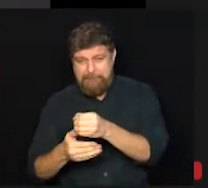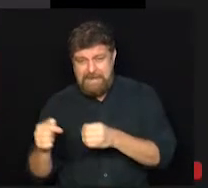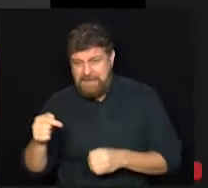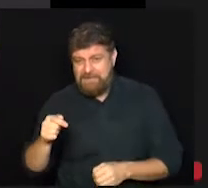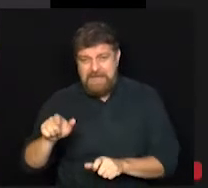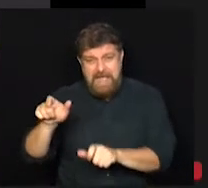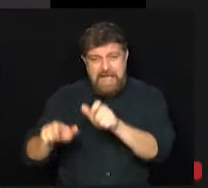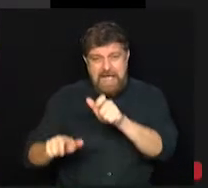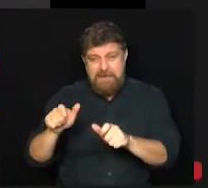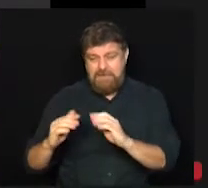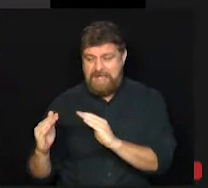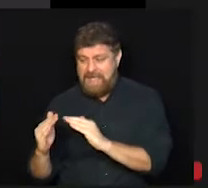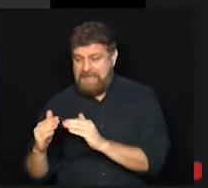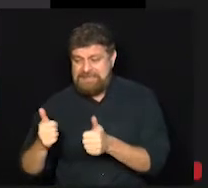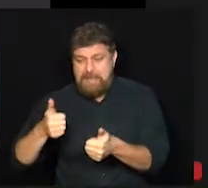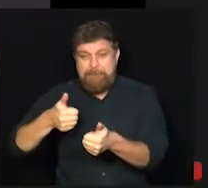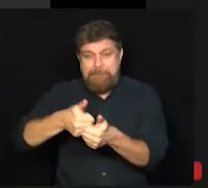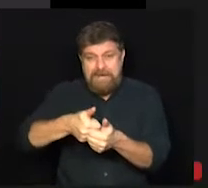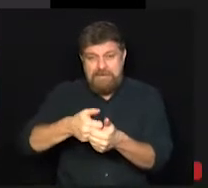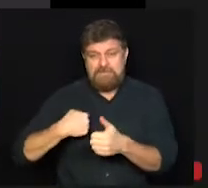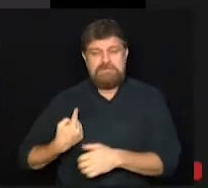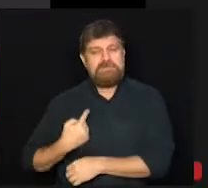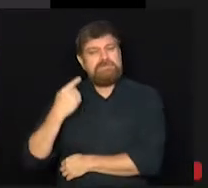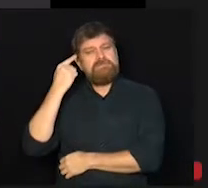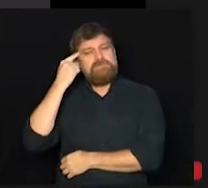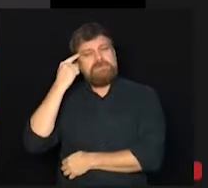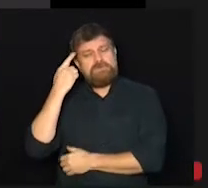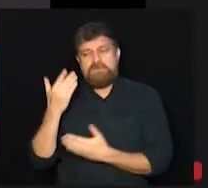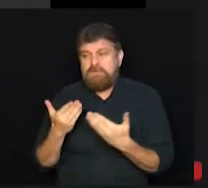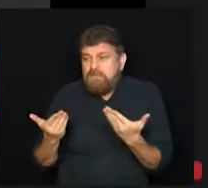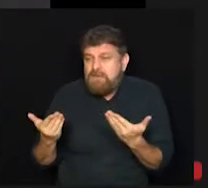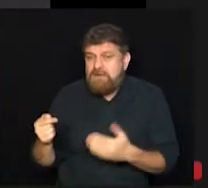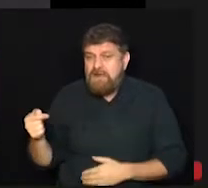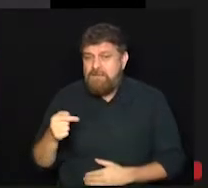pessoas moram próximas. Aí nós falamos, então, professor Rossielli, mas